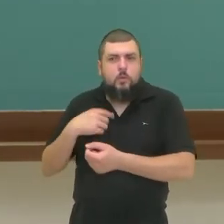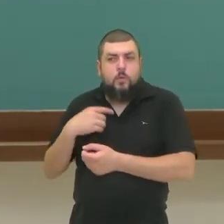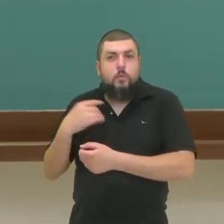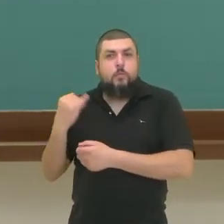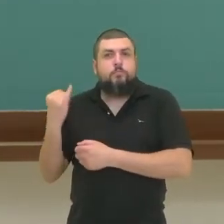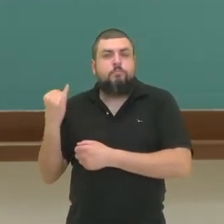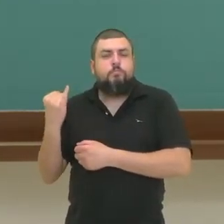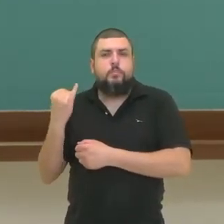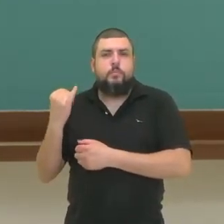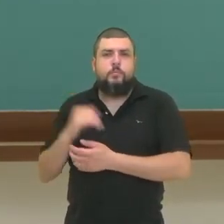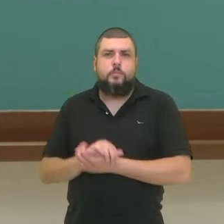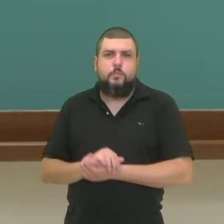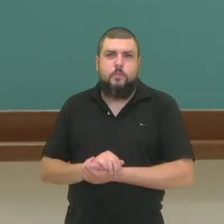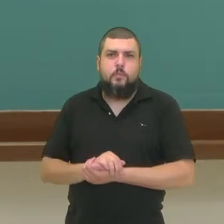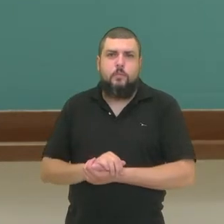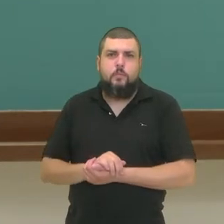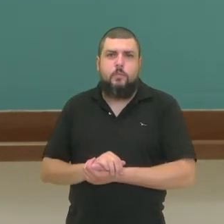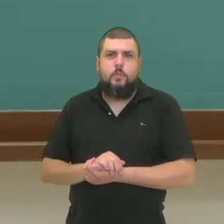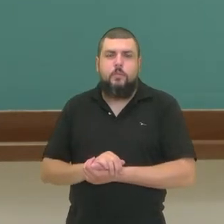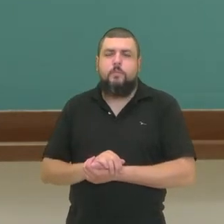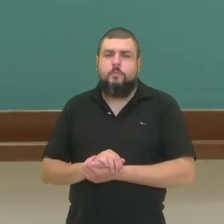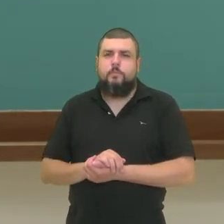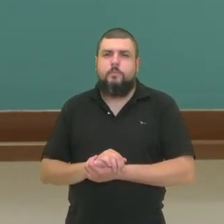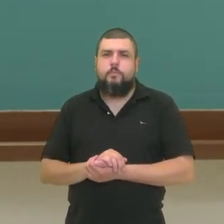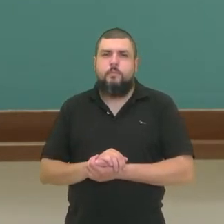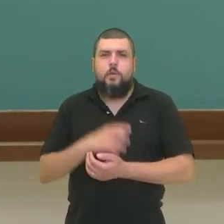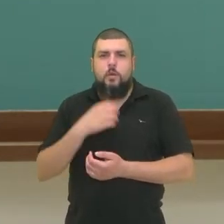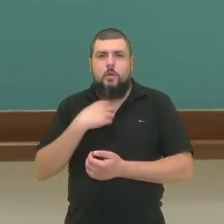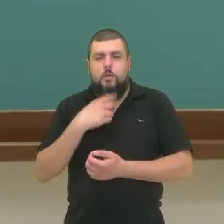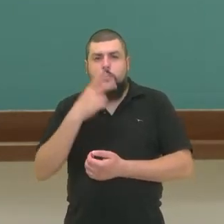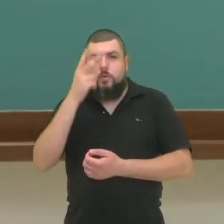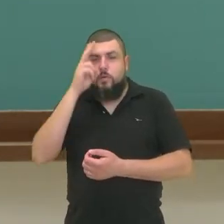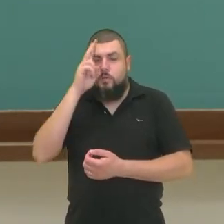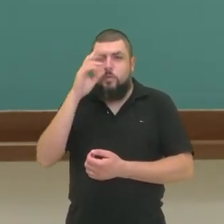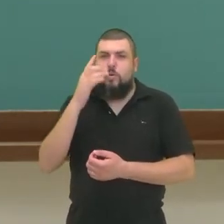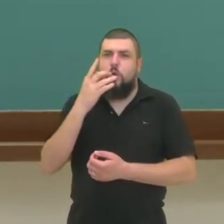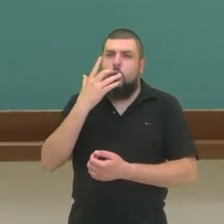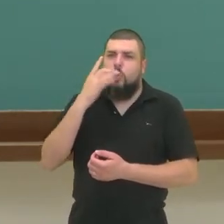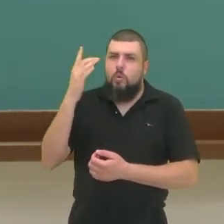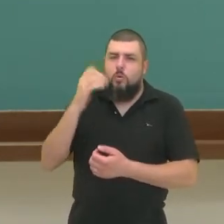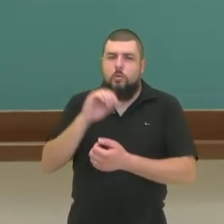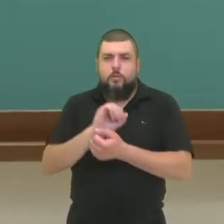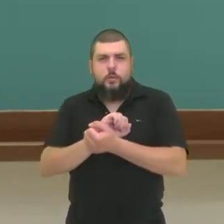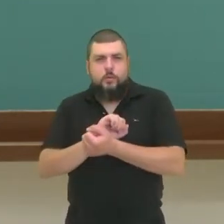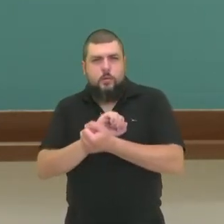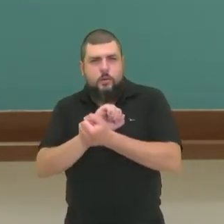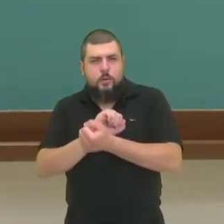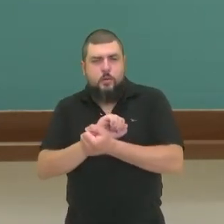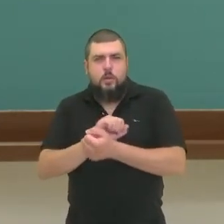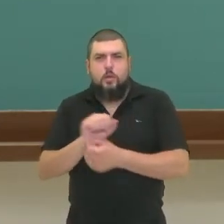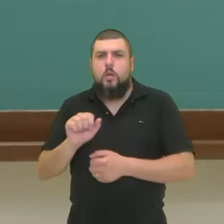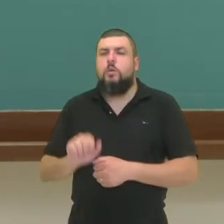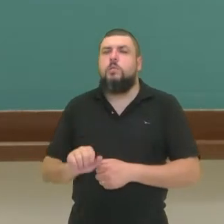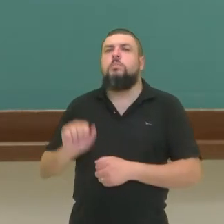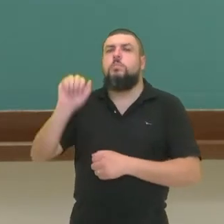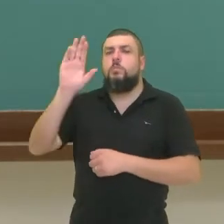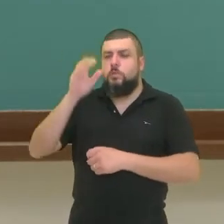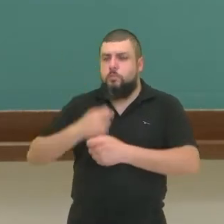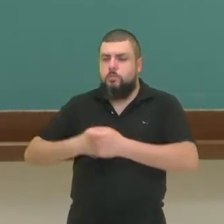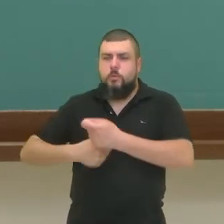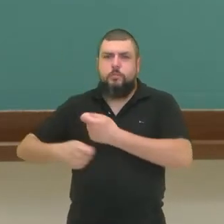importante. Vale lembrar que especiarias, ouro e escravos foram as mercadorias da